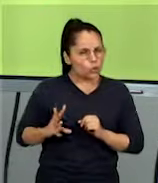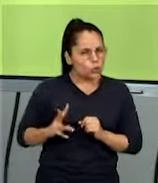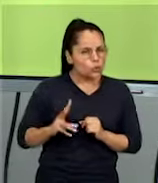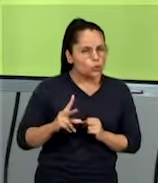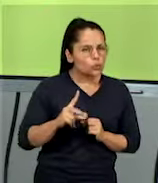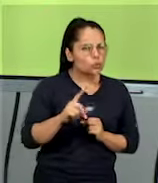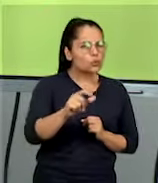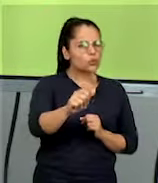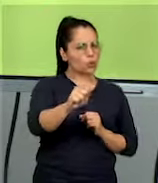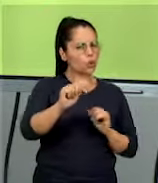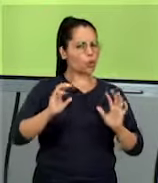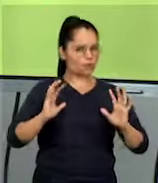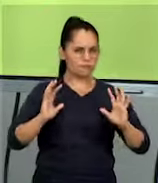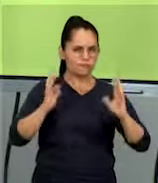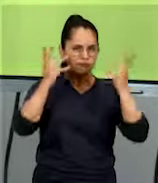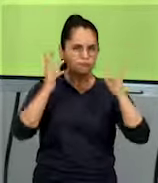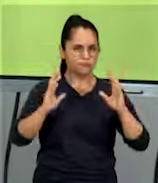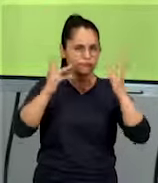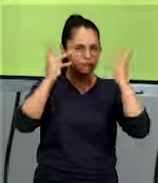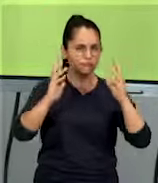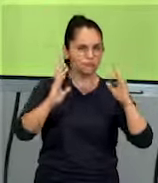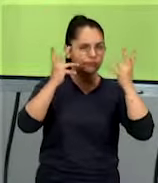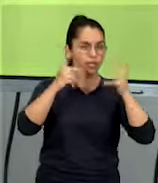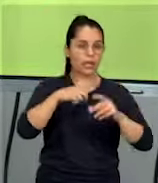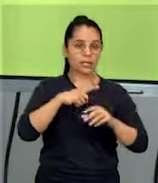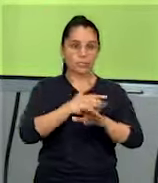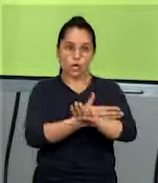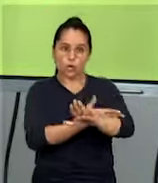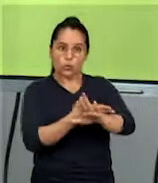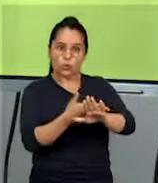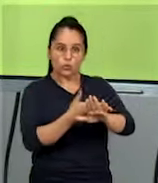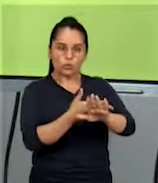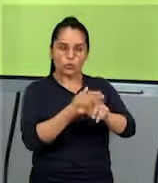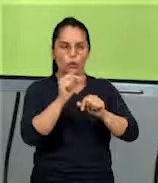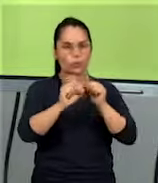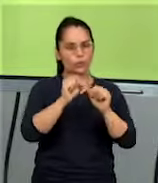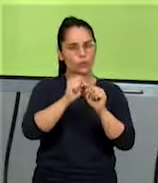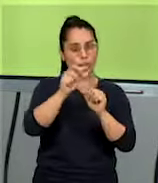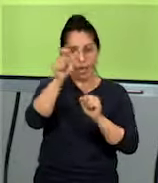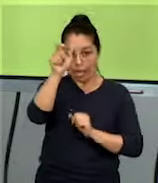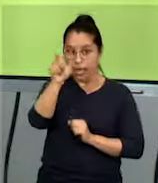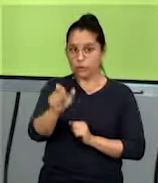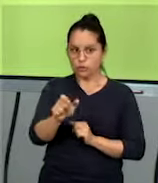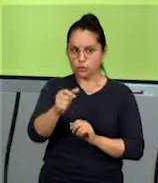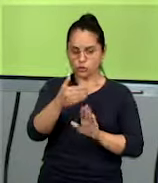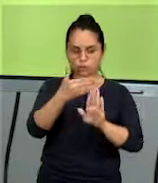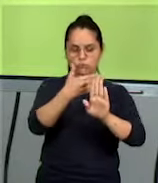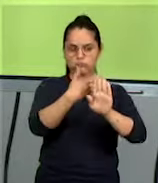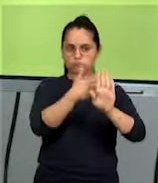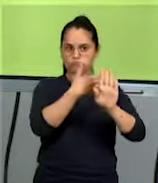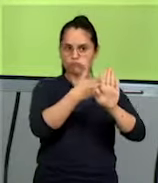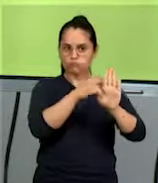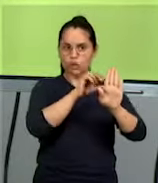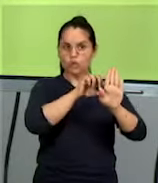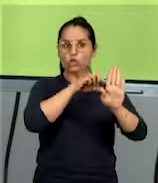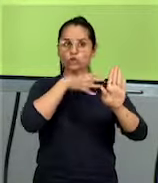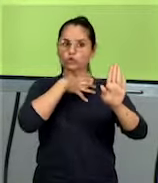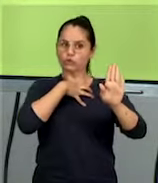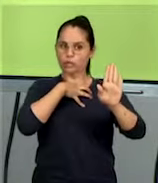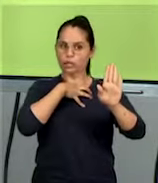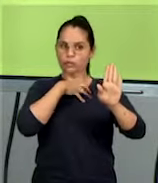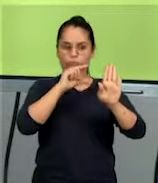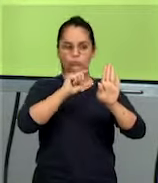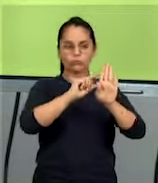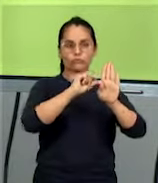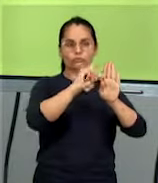aquelas celebrações, festividades, costumes em que a pessoa entra de um jeito e sai de